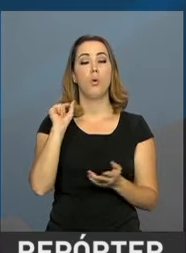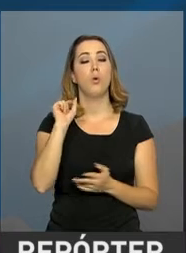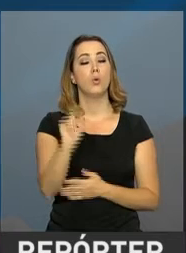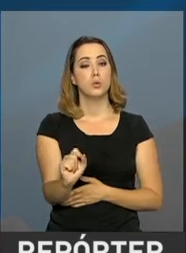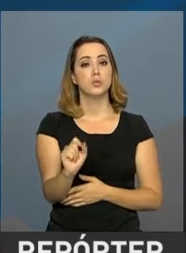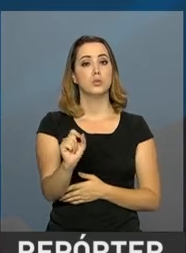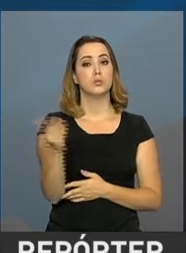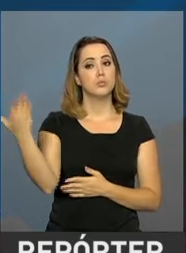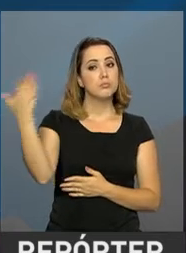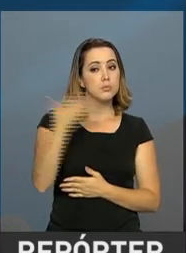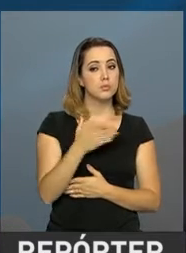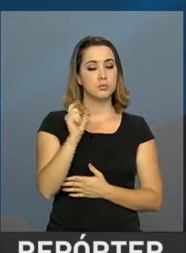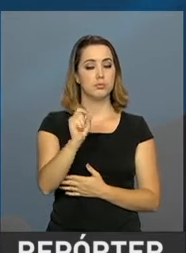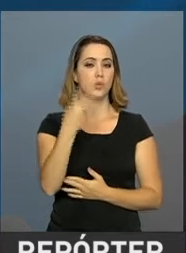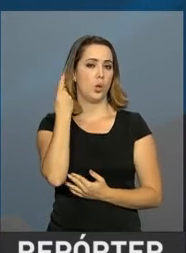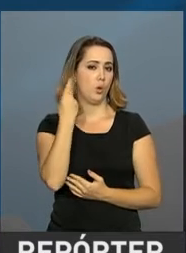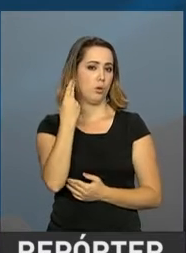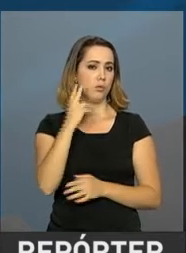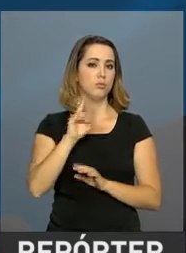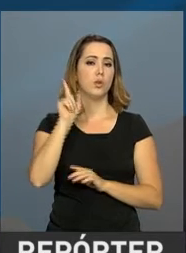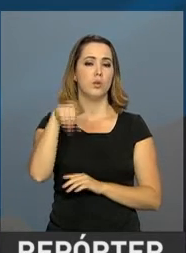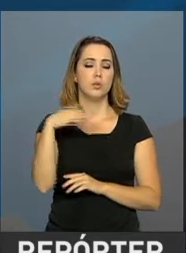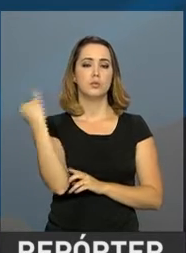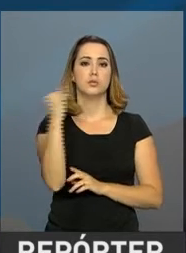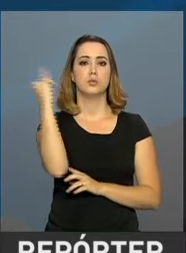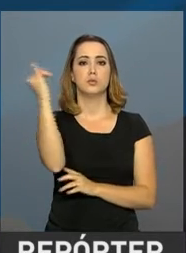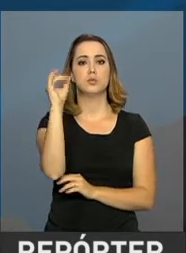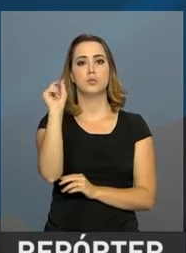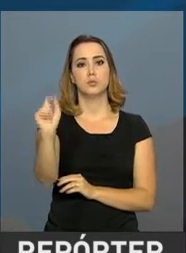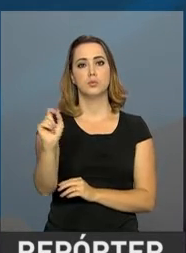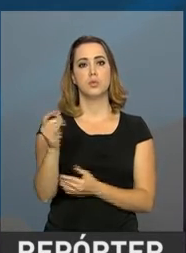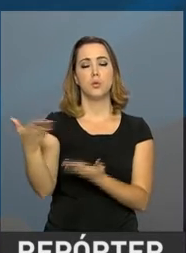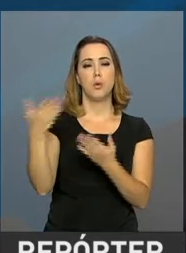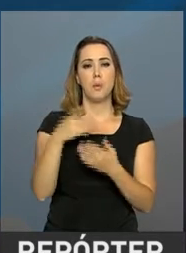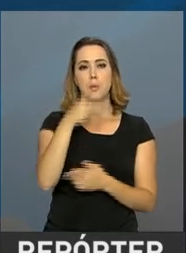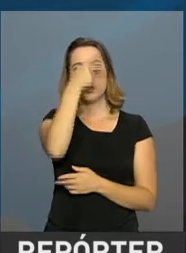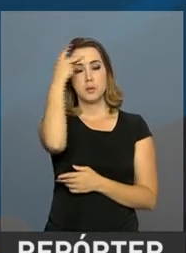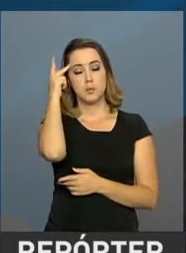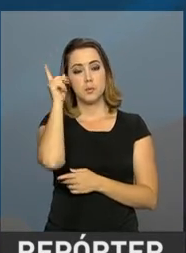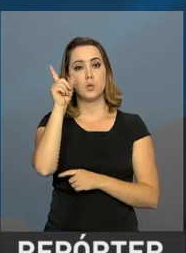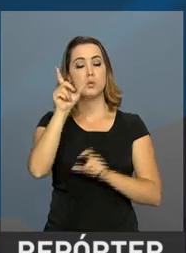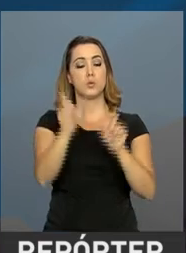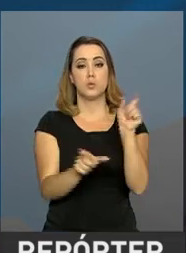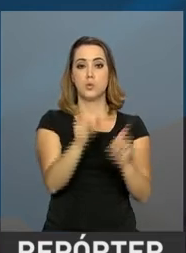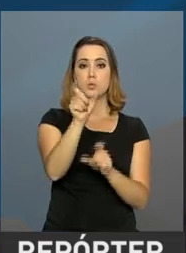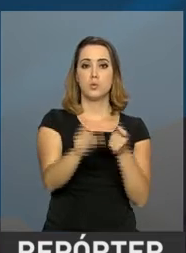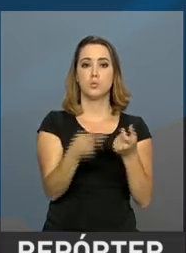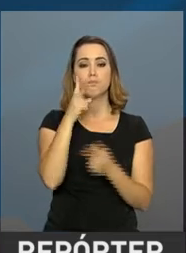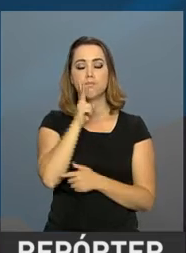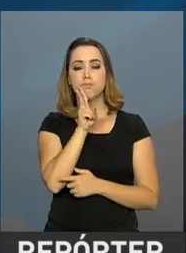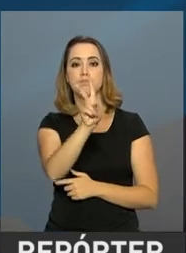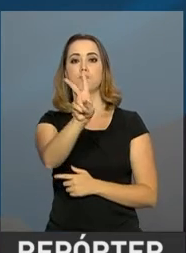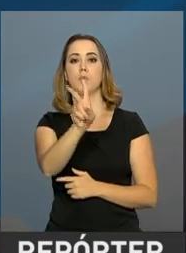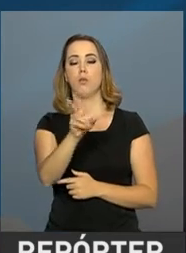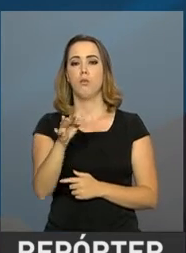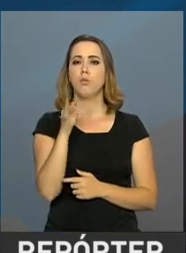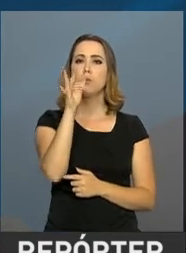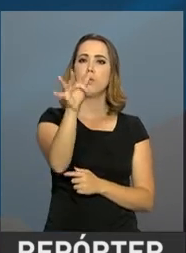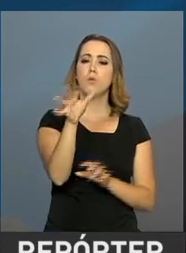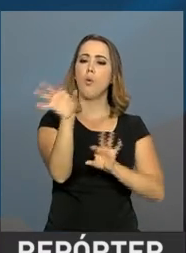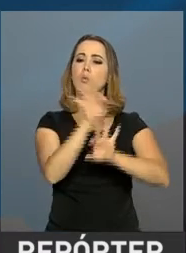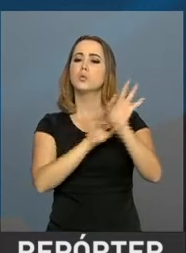trará, naturalmente, uma coisa que é fundamental para os agentes econômicos, que é previsibilidade.